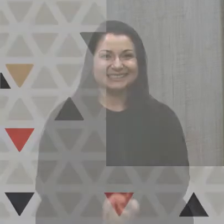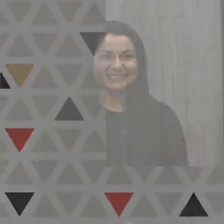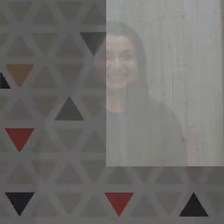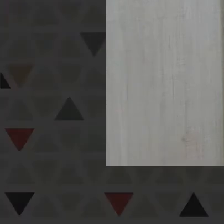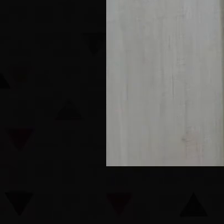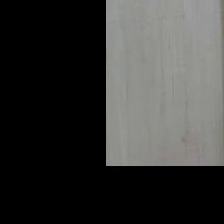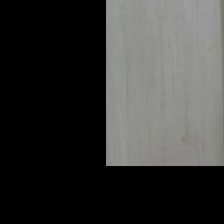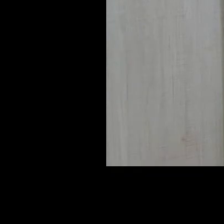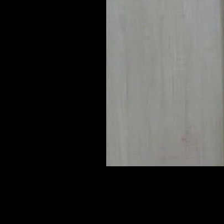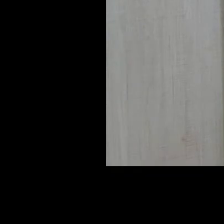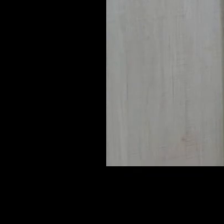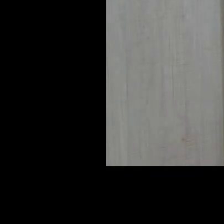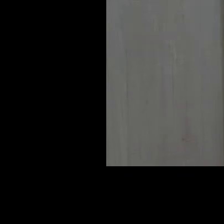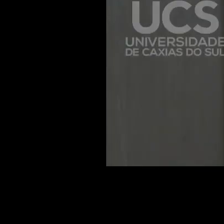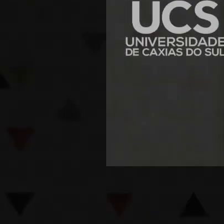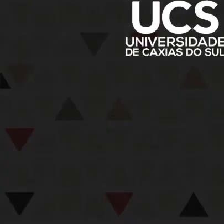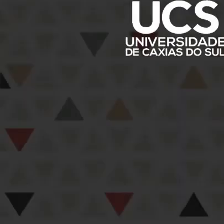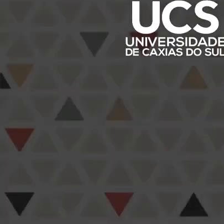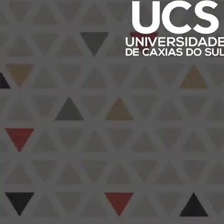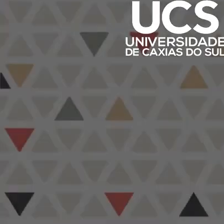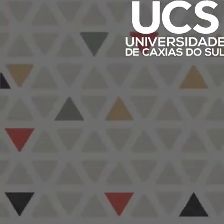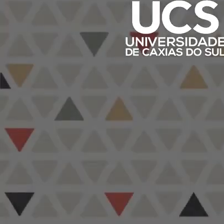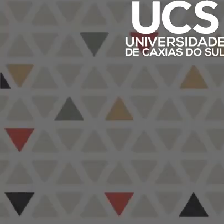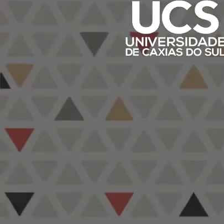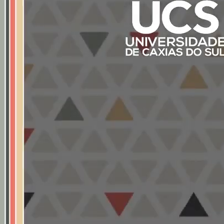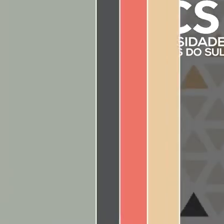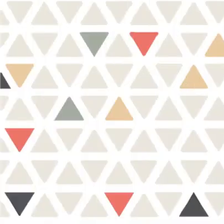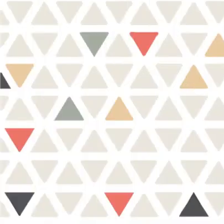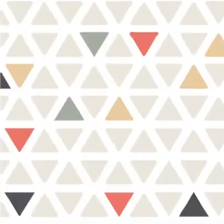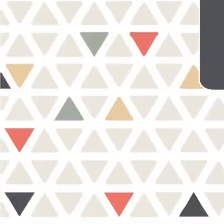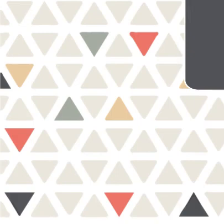nosso voto nossa avó e